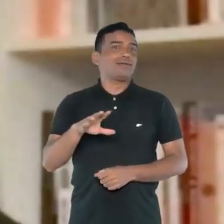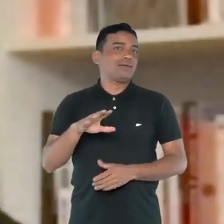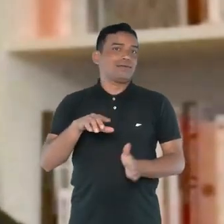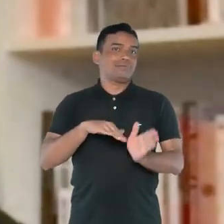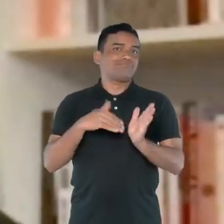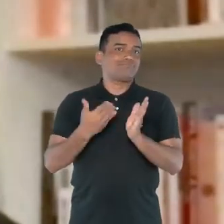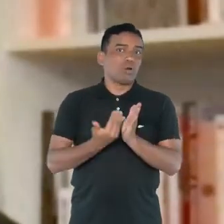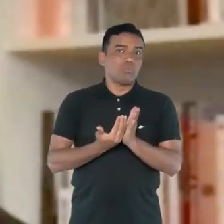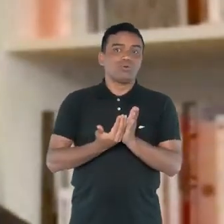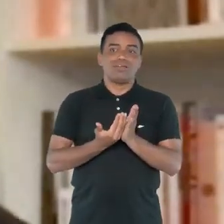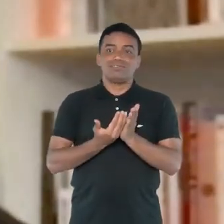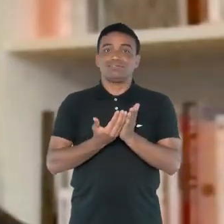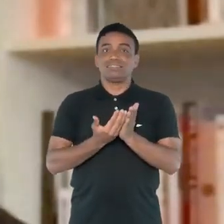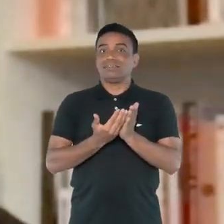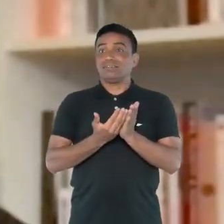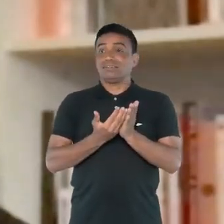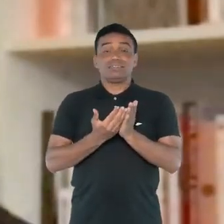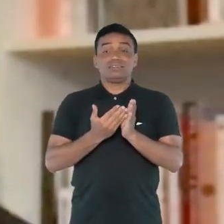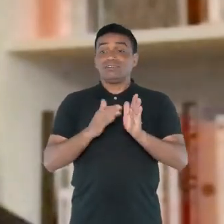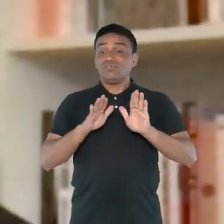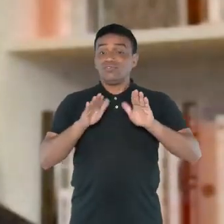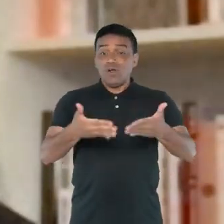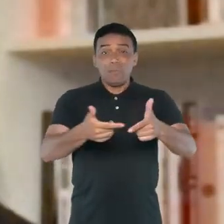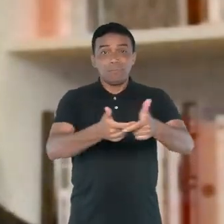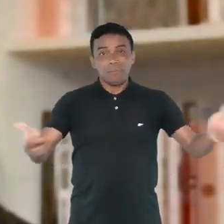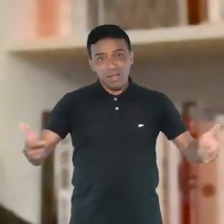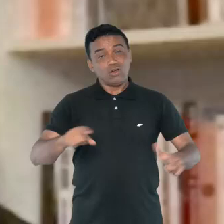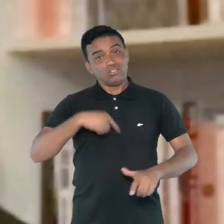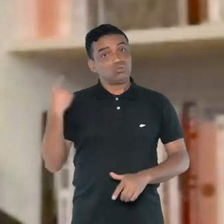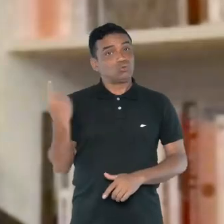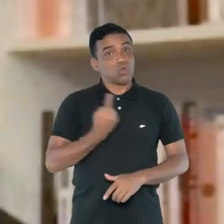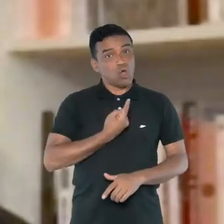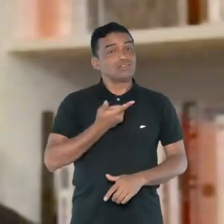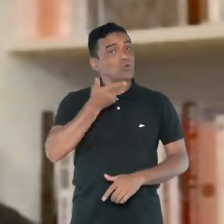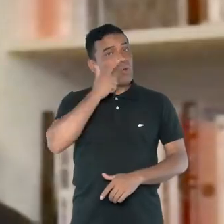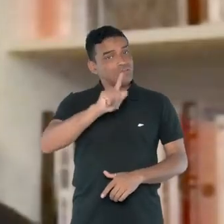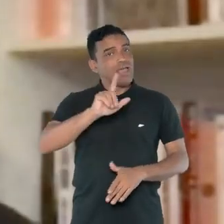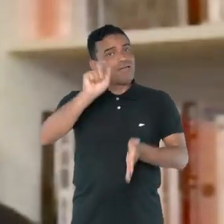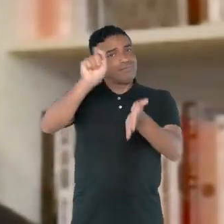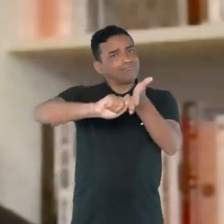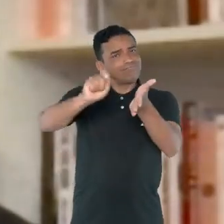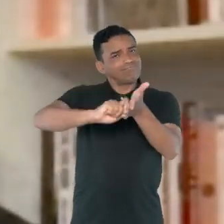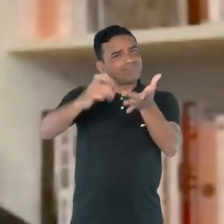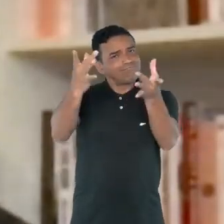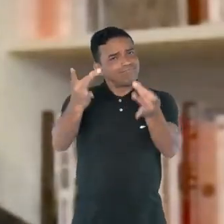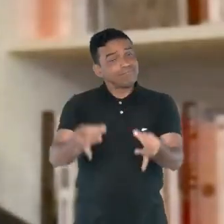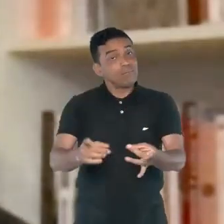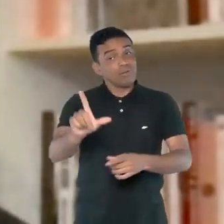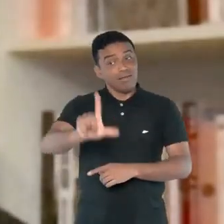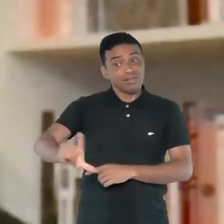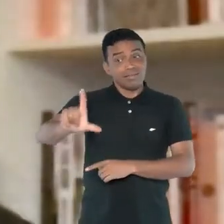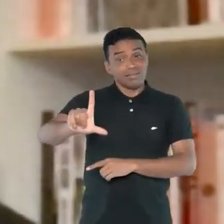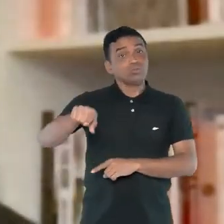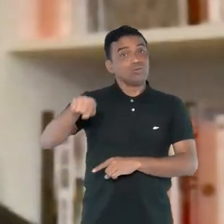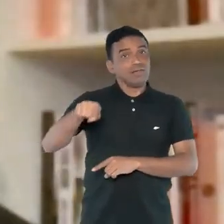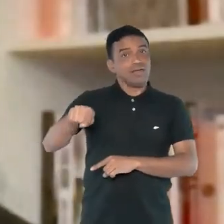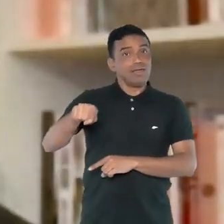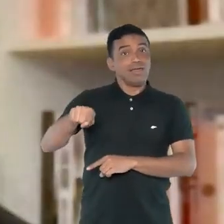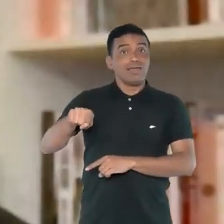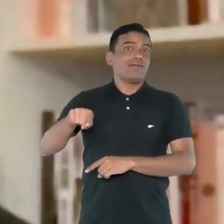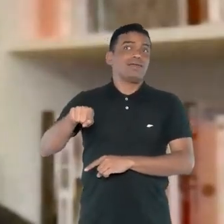ser o centro de tudo aquilo que nós conseguimos escrever, porque a literatura, ela própria, na